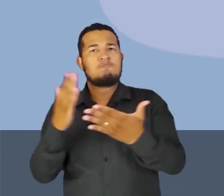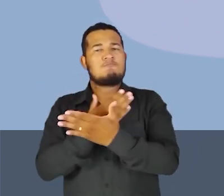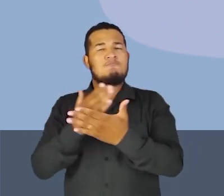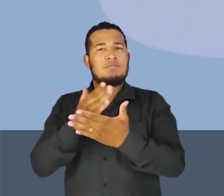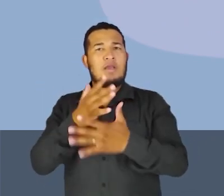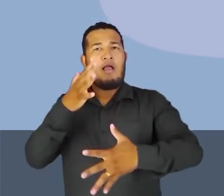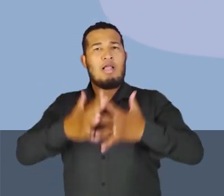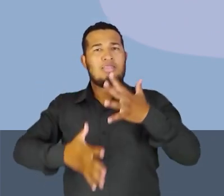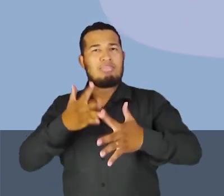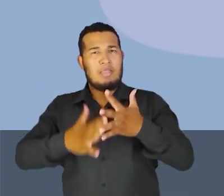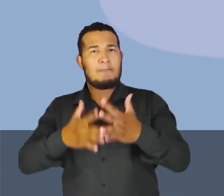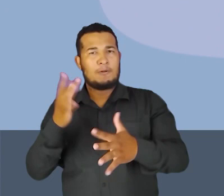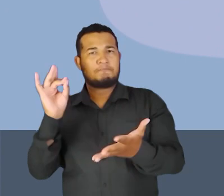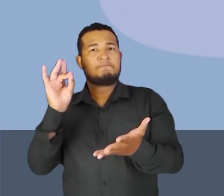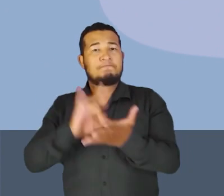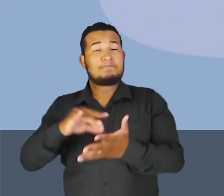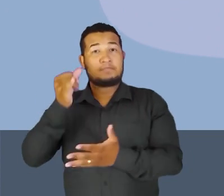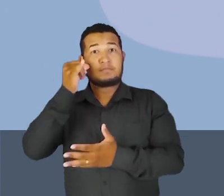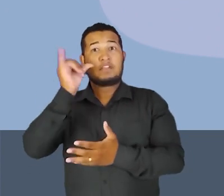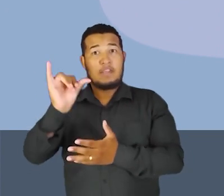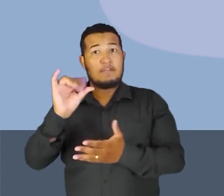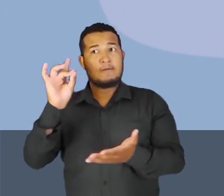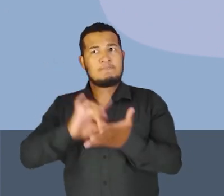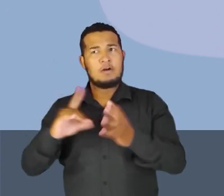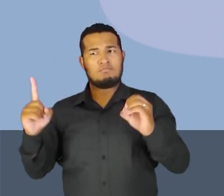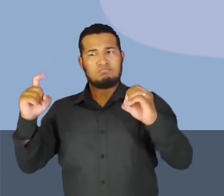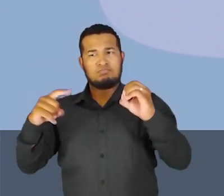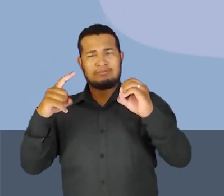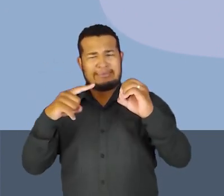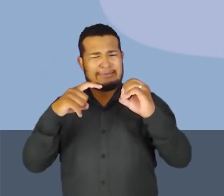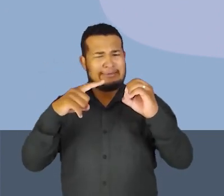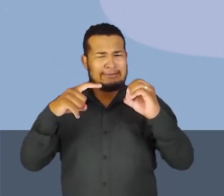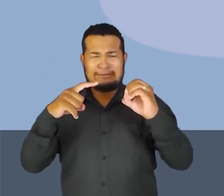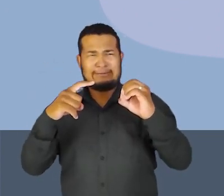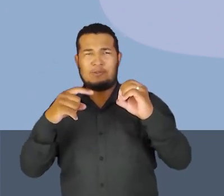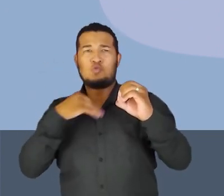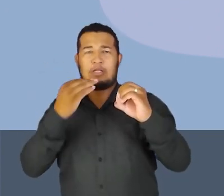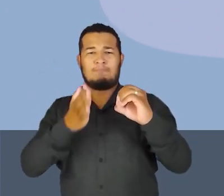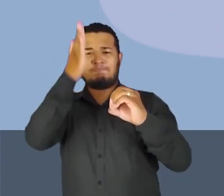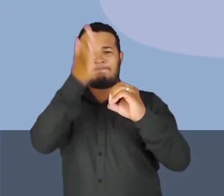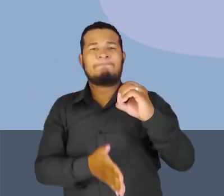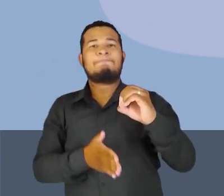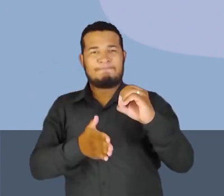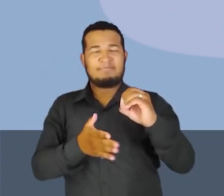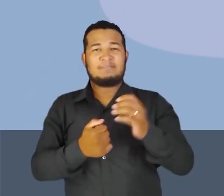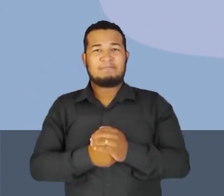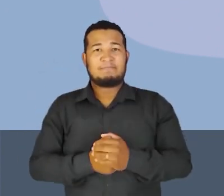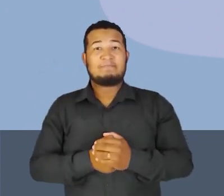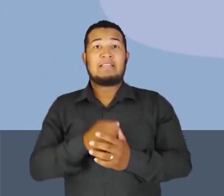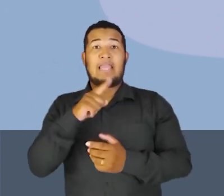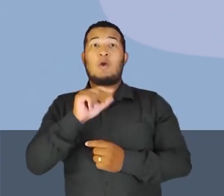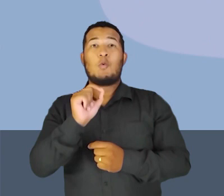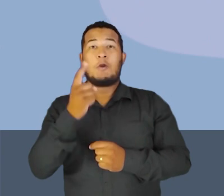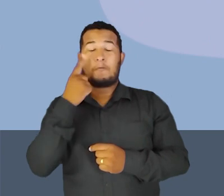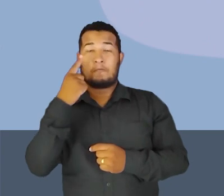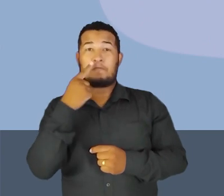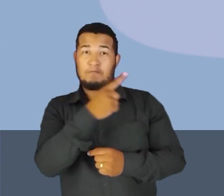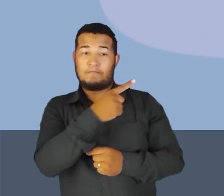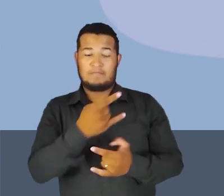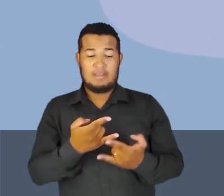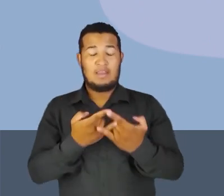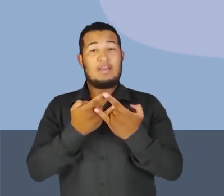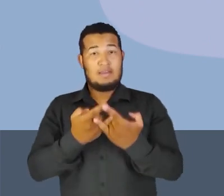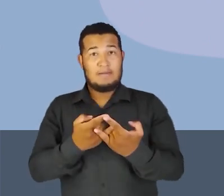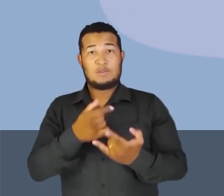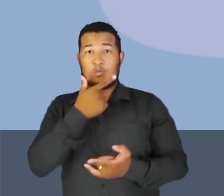barreira física, evitando a concepção. E os métodos de barreira que nós vamos falar na aula de hoje são esses aí, ó, a